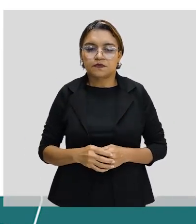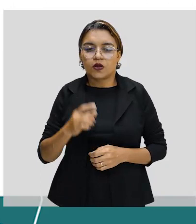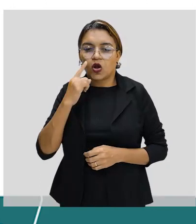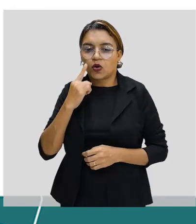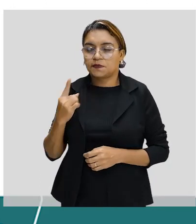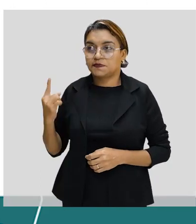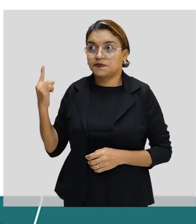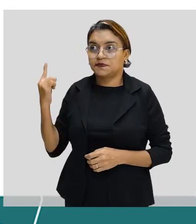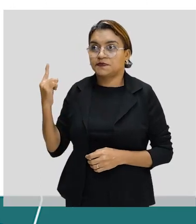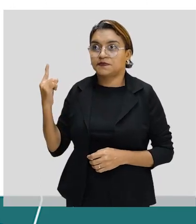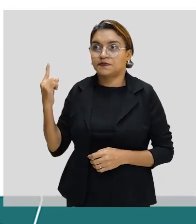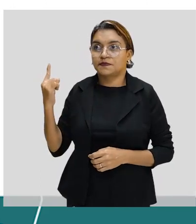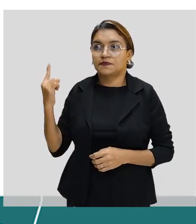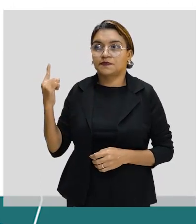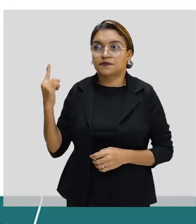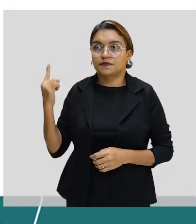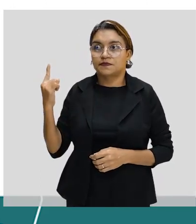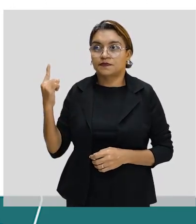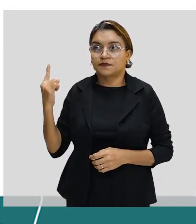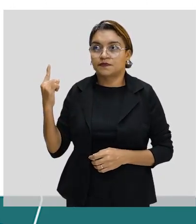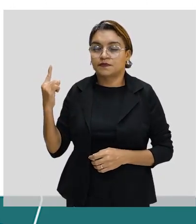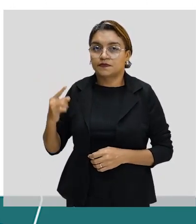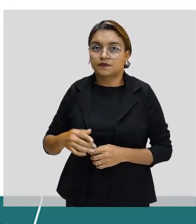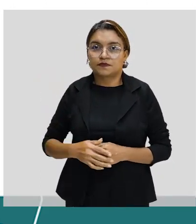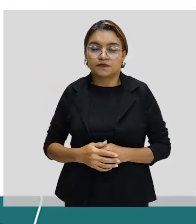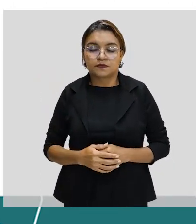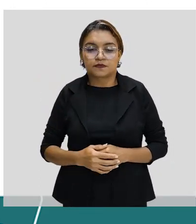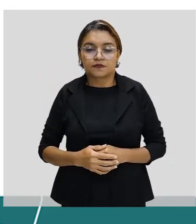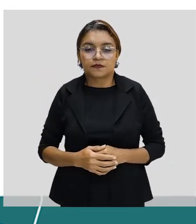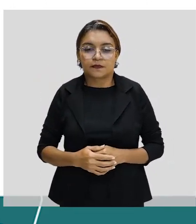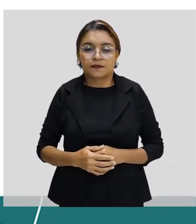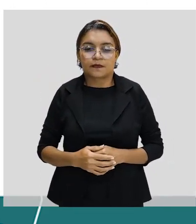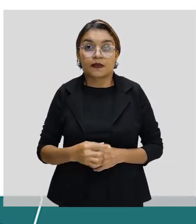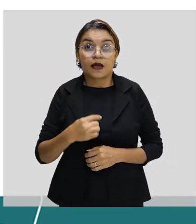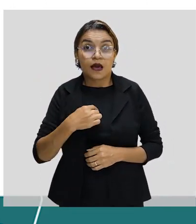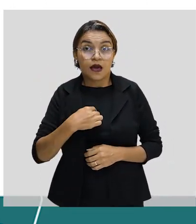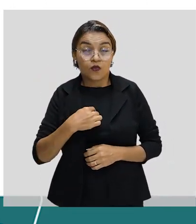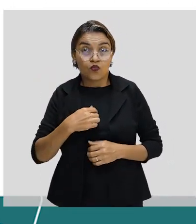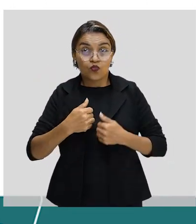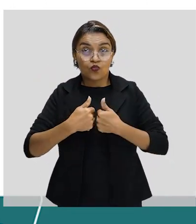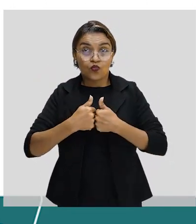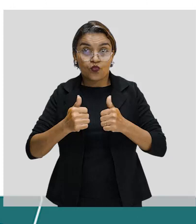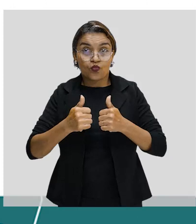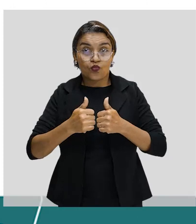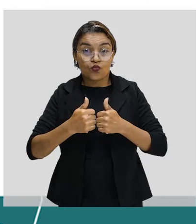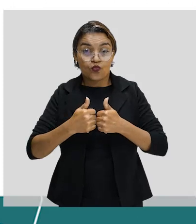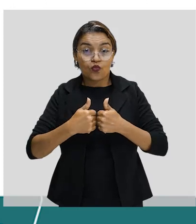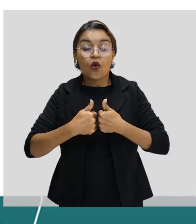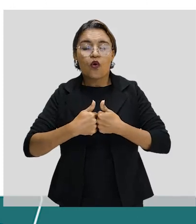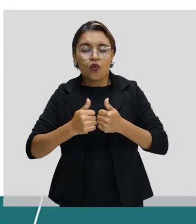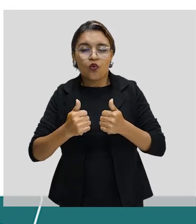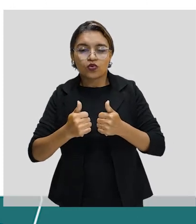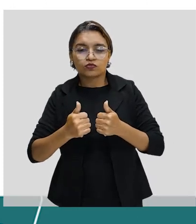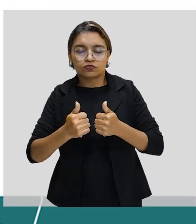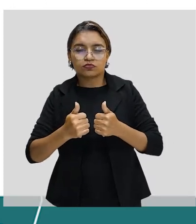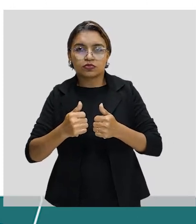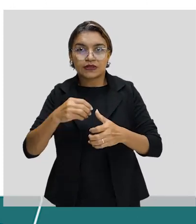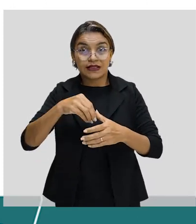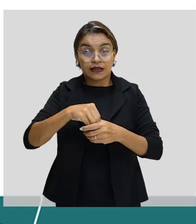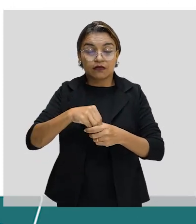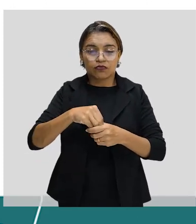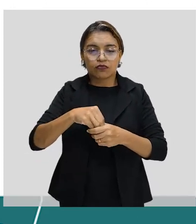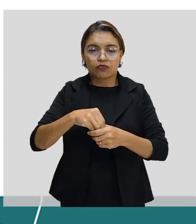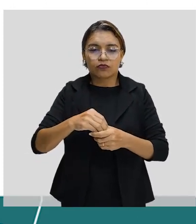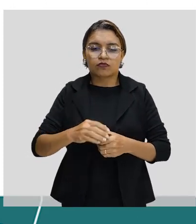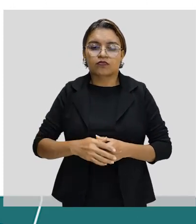I am in the bus. Eu estou no ônibus. Ou eu posso falar mais rápido.